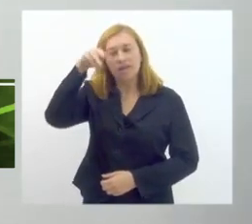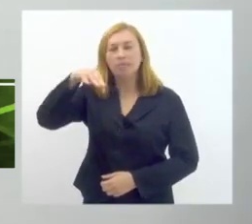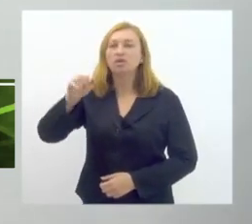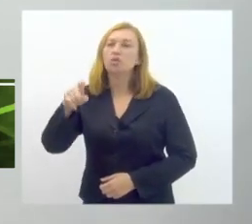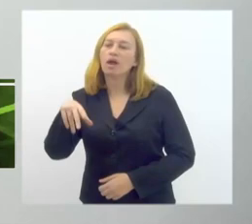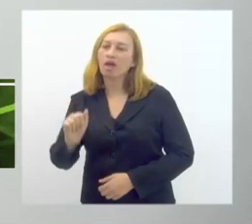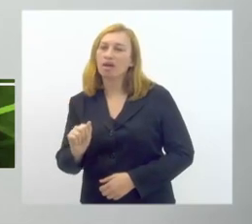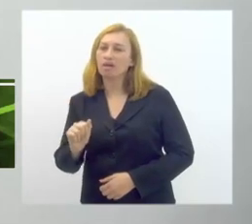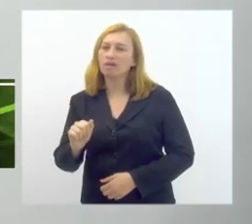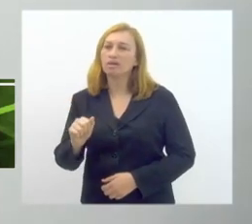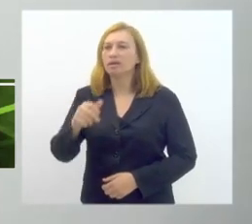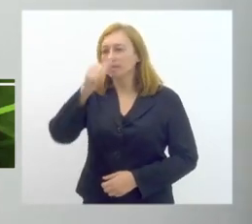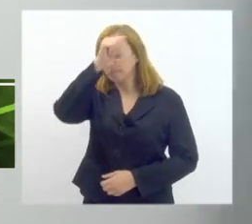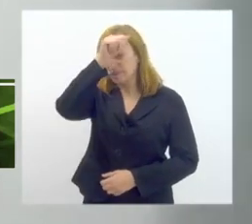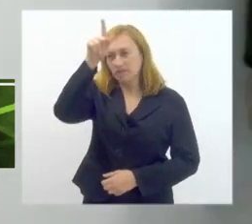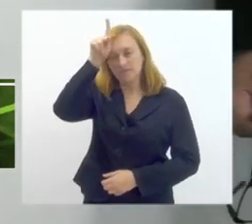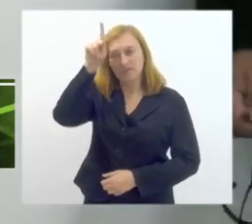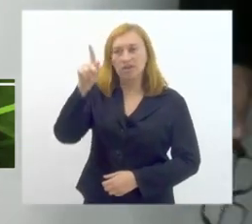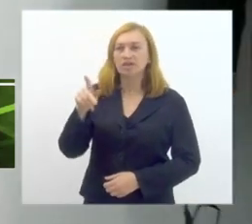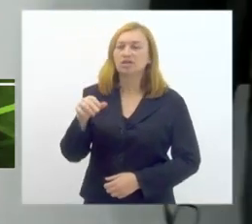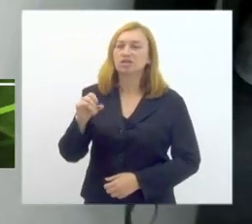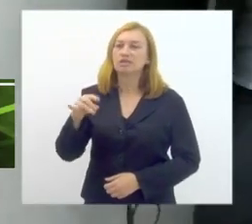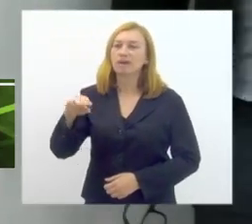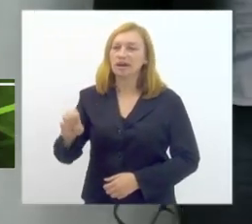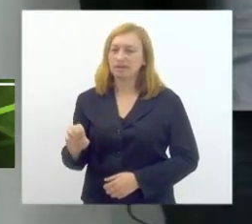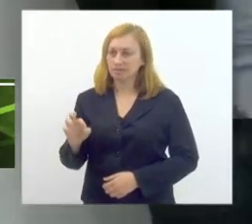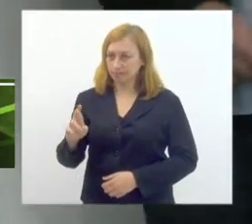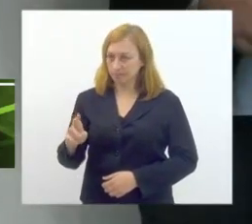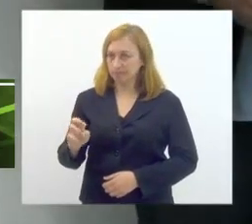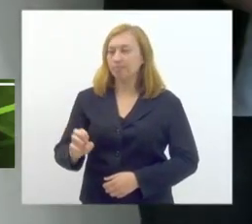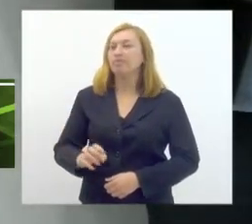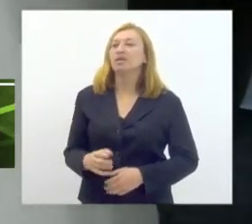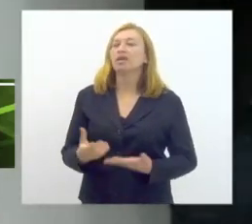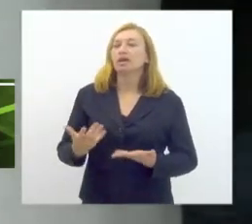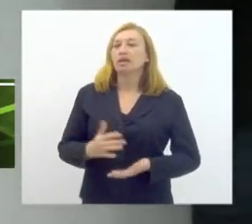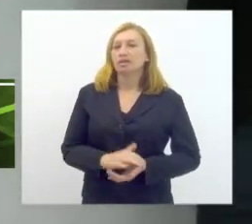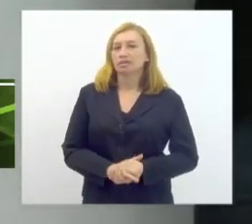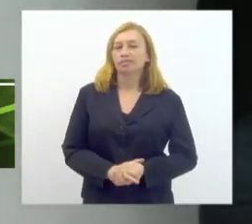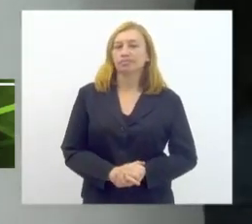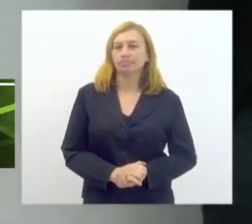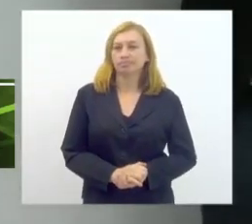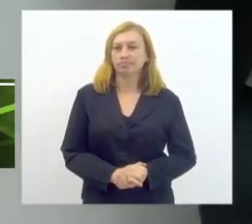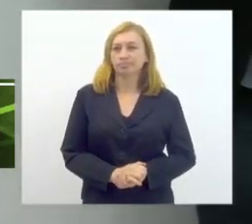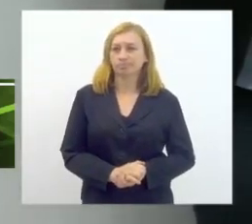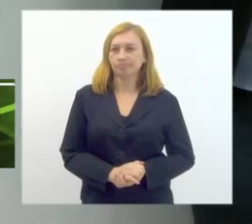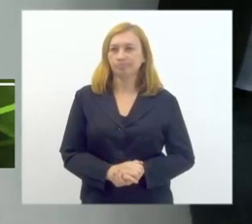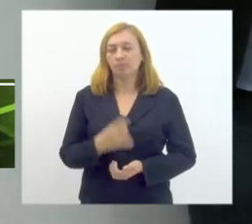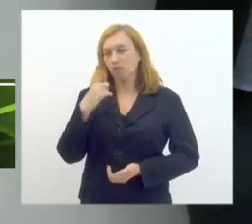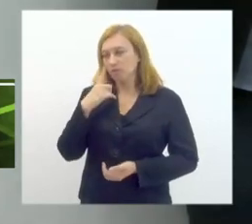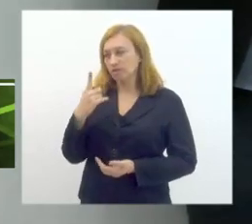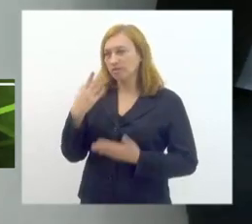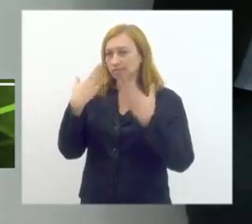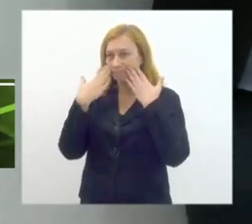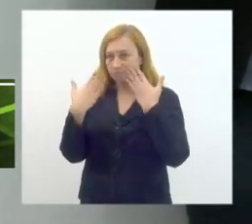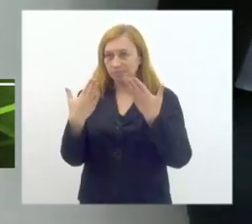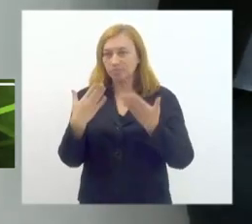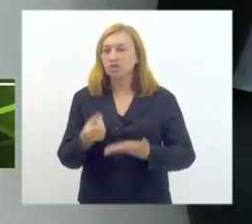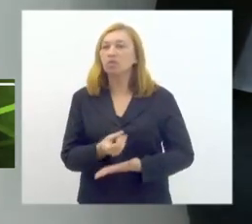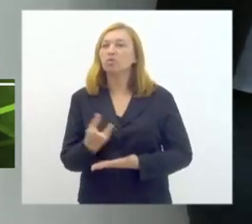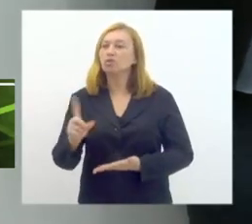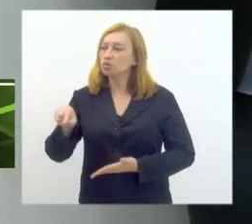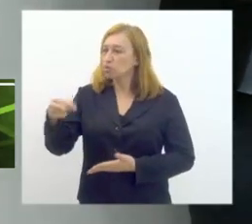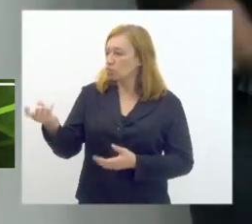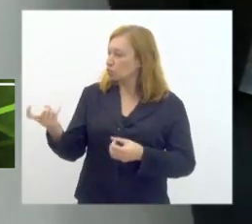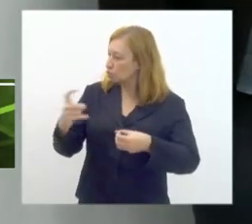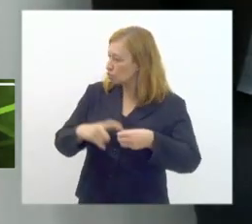prefeita, presidente do CISBALE. Enfim, a gente vem vendo a nossa apresentação, o quanto que os outros